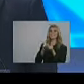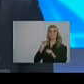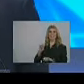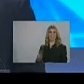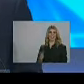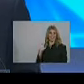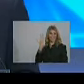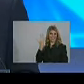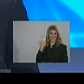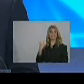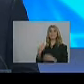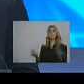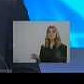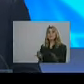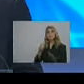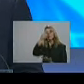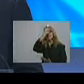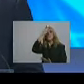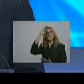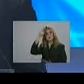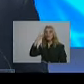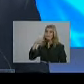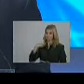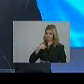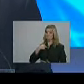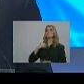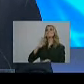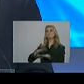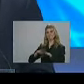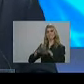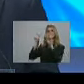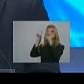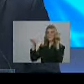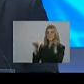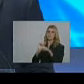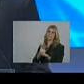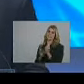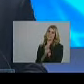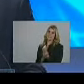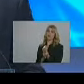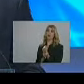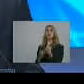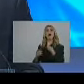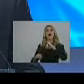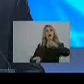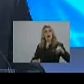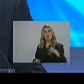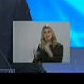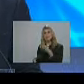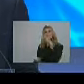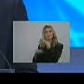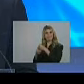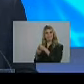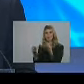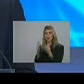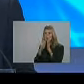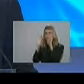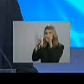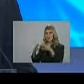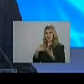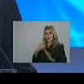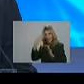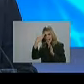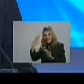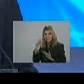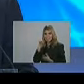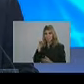Centro Presente. Ou seja, como prefeito, eu vou tratar do tema da segurança pública. Mas eu queria aproveitar essa parte final para agradecer a